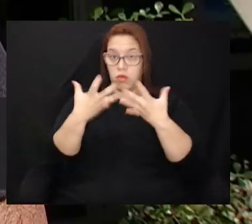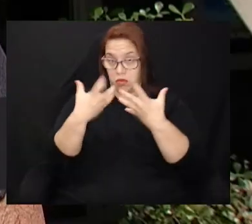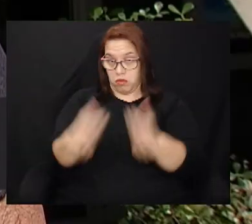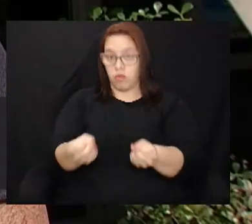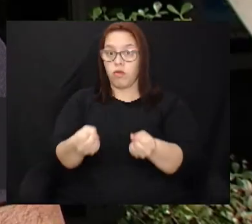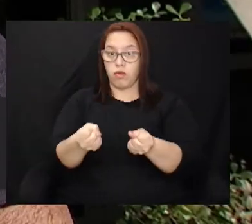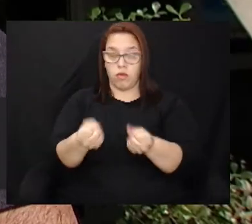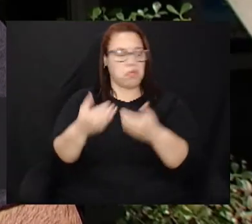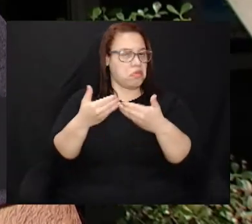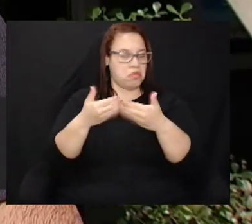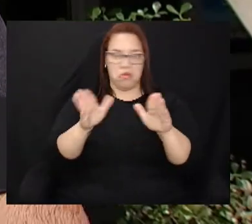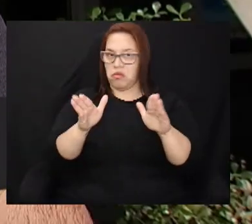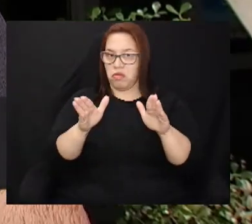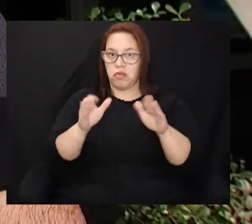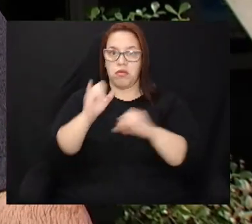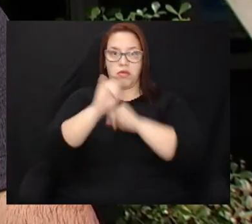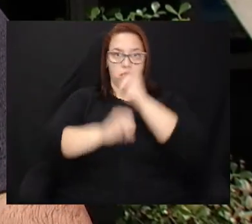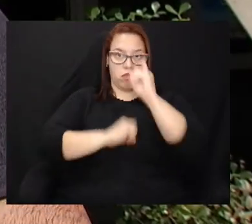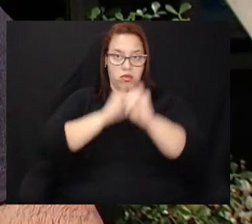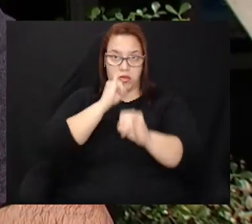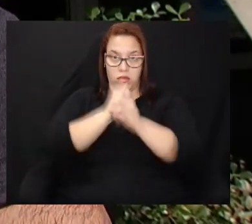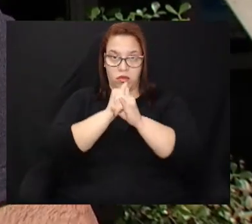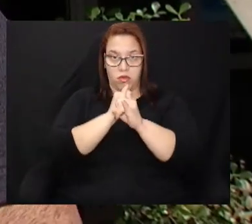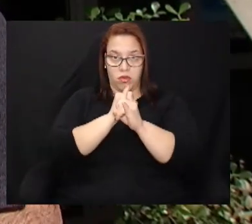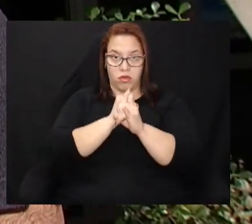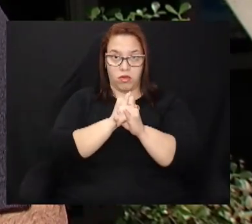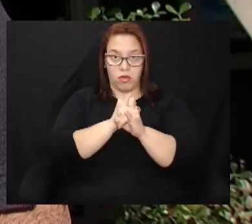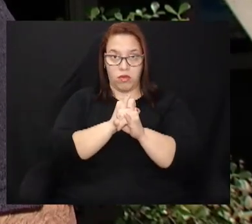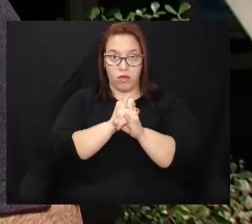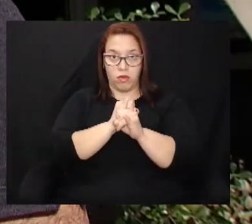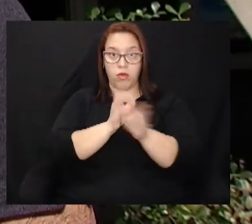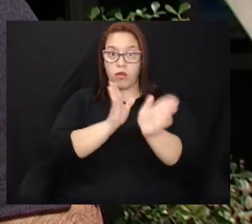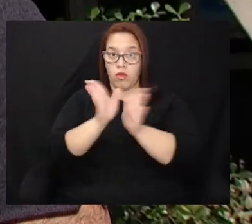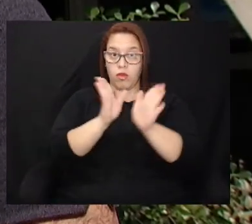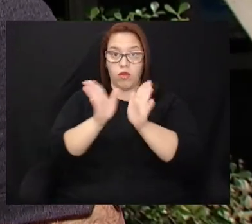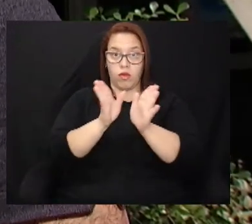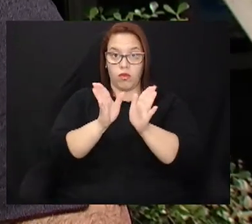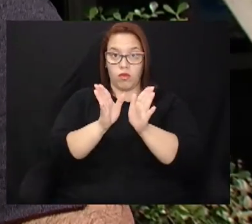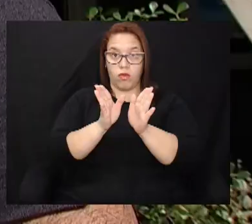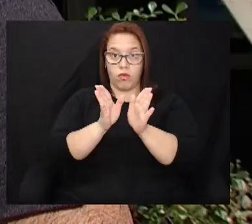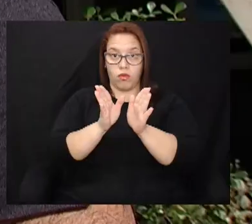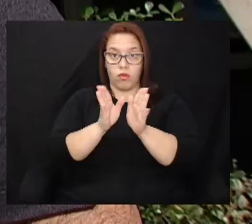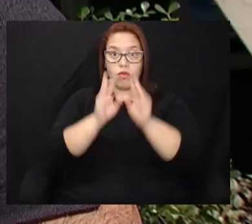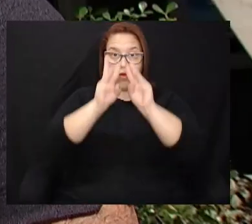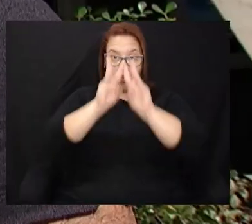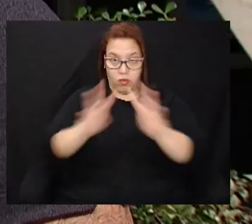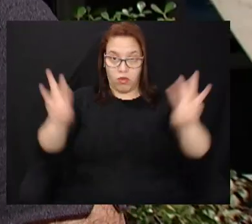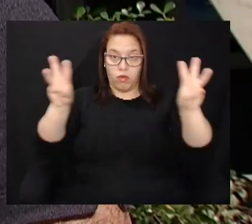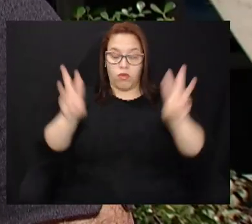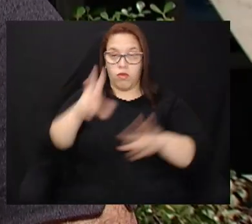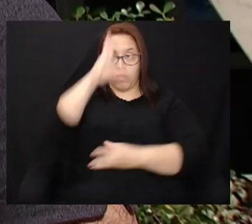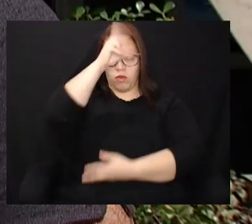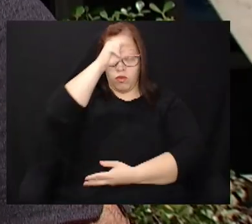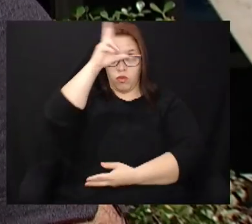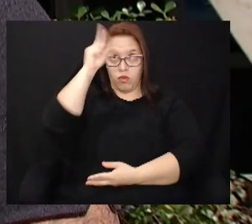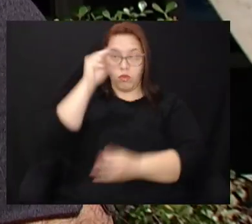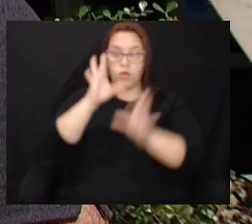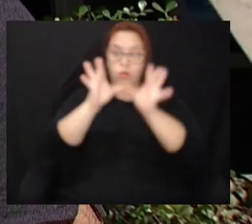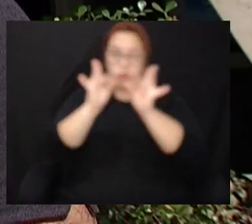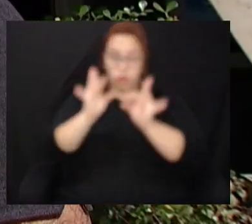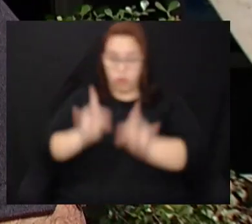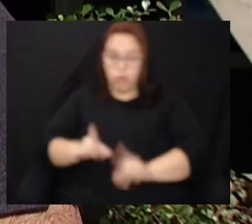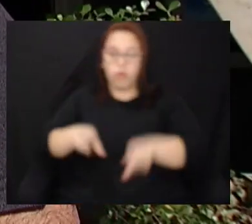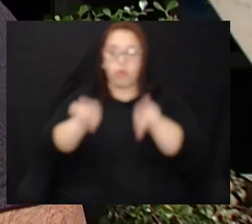disponível pela internet. O acesso é via o site da prefeitura, tem um site específico também para